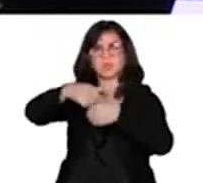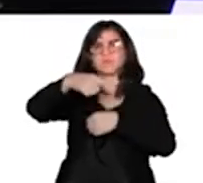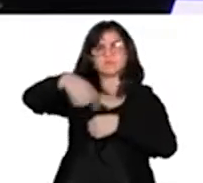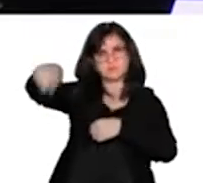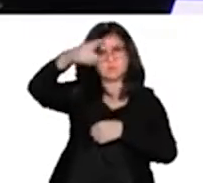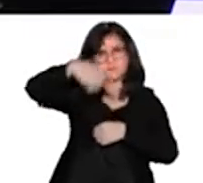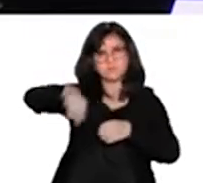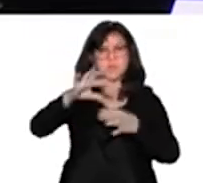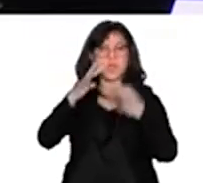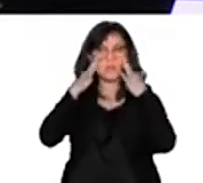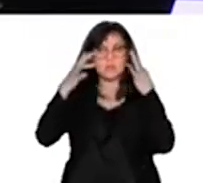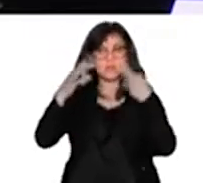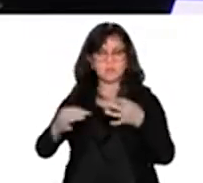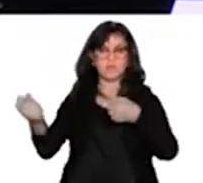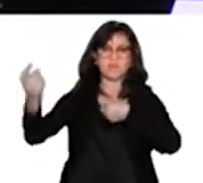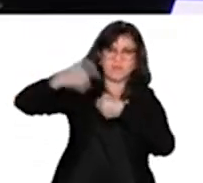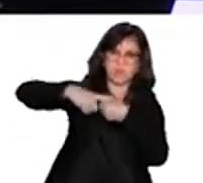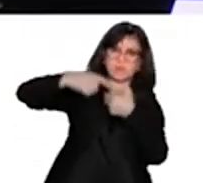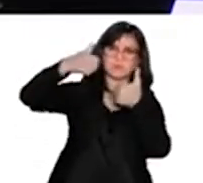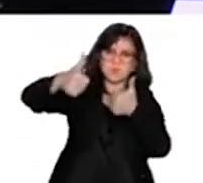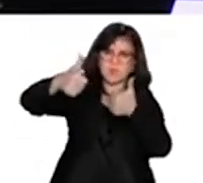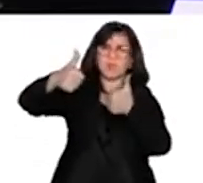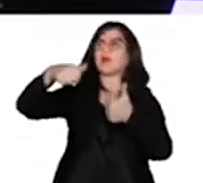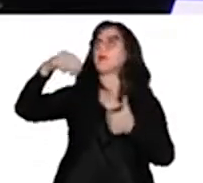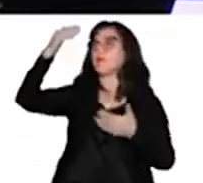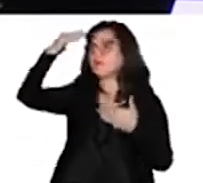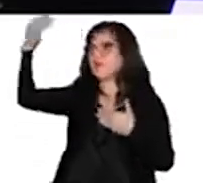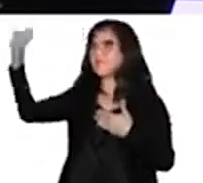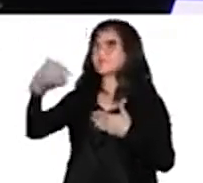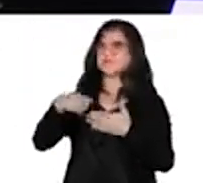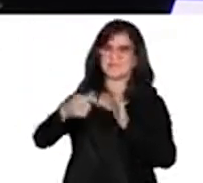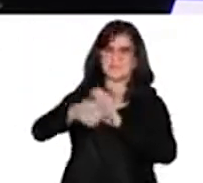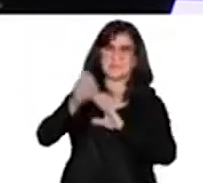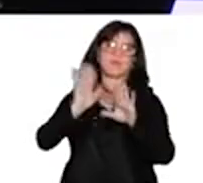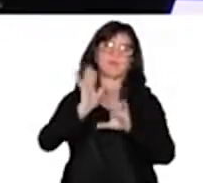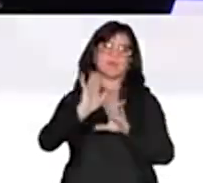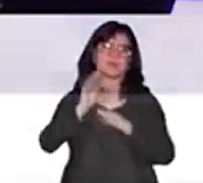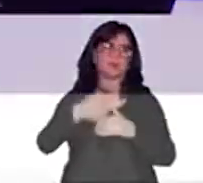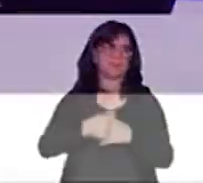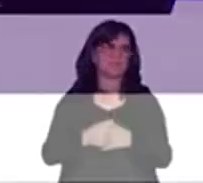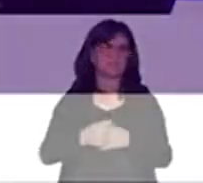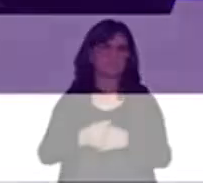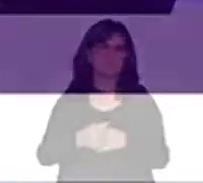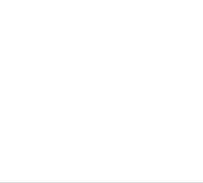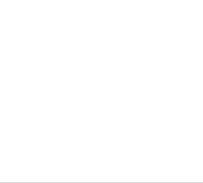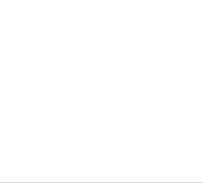ligadinho que daqui a pouco a gente está de volta. Murilo, obrigado e até a próxima. Valeu, gente. Até mais.